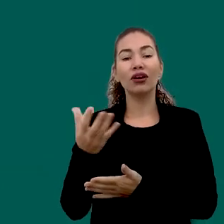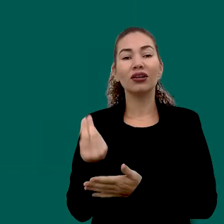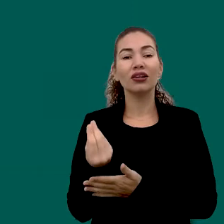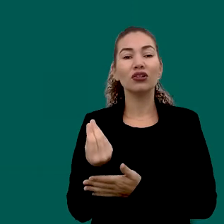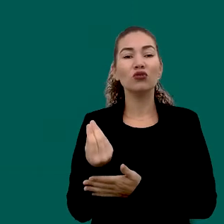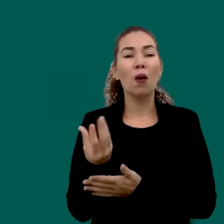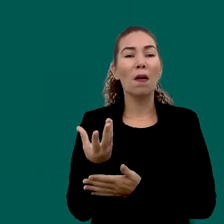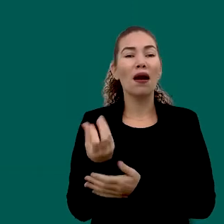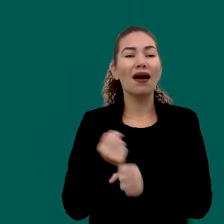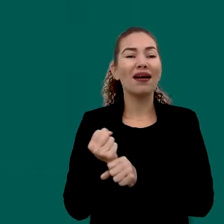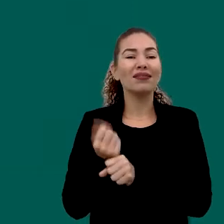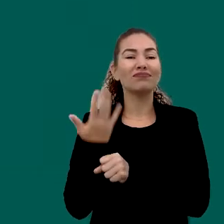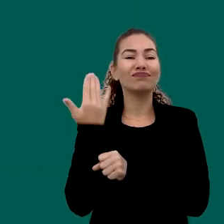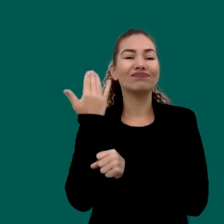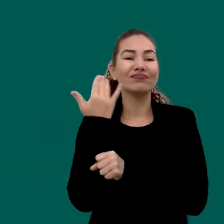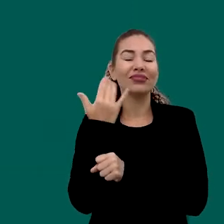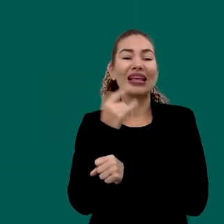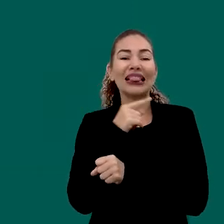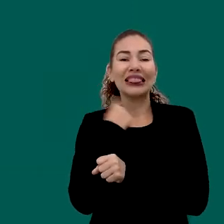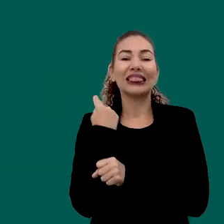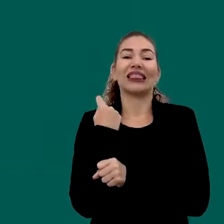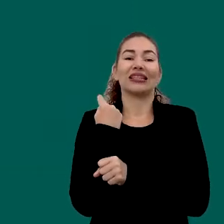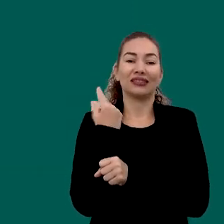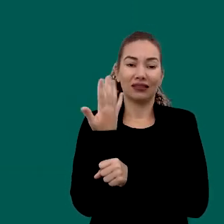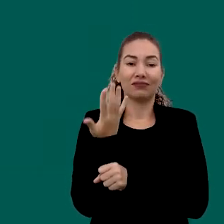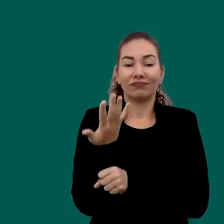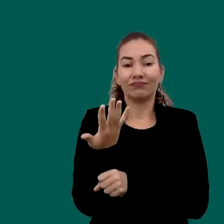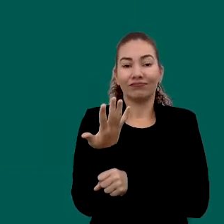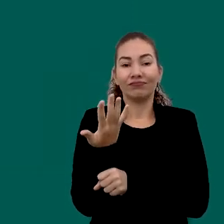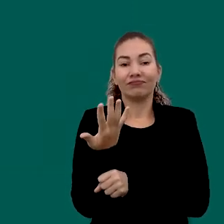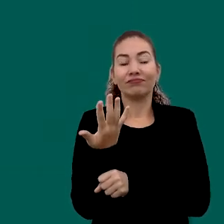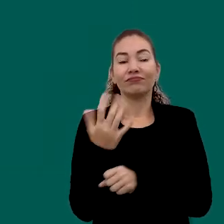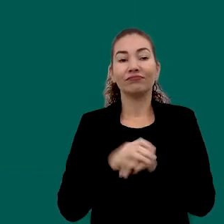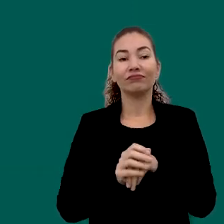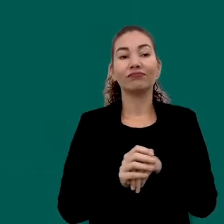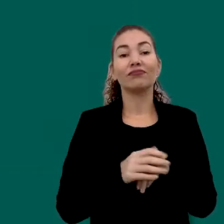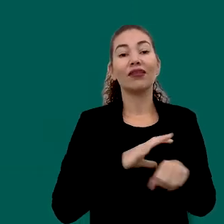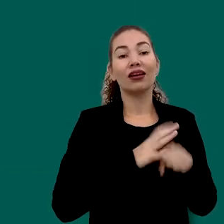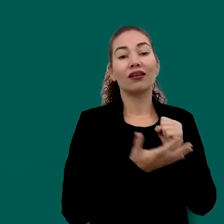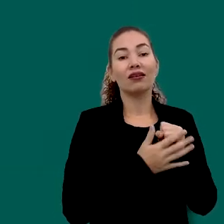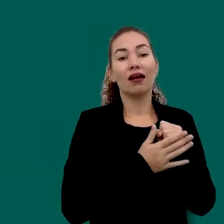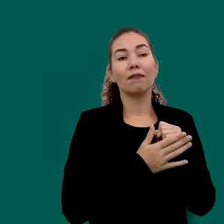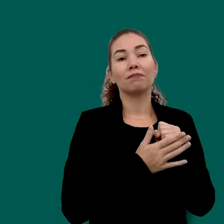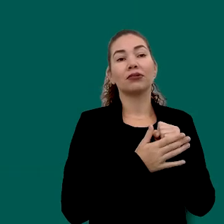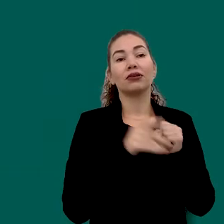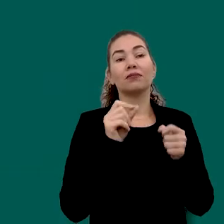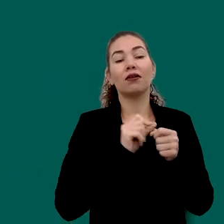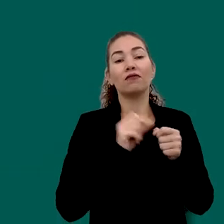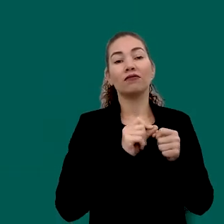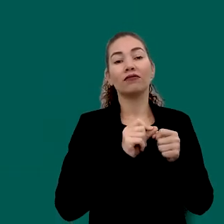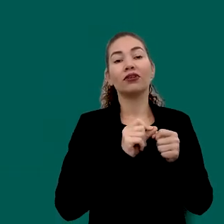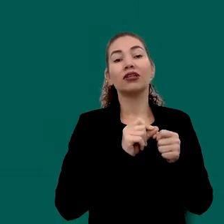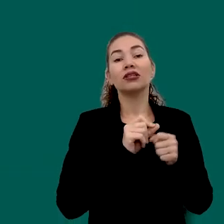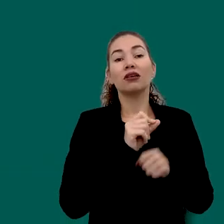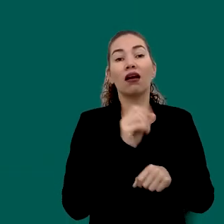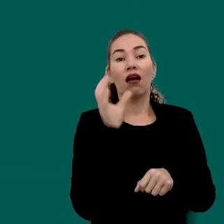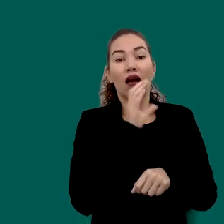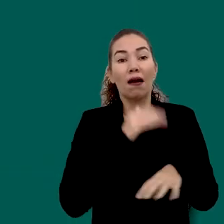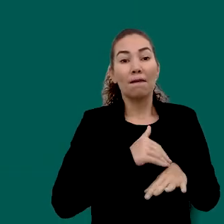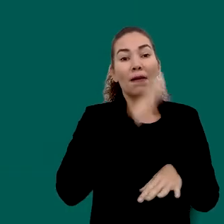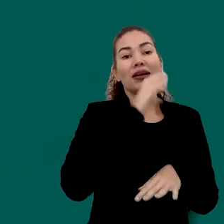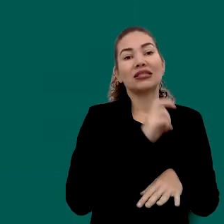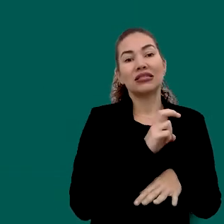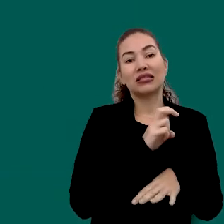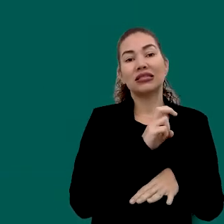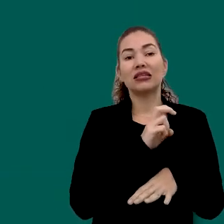no Brasil. E a pandemia ela deu essa acelerada. A gente pode dizer que a gente acelerou 5, 10 anos no período de um ano. E isso foi muito